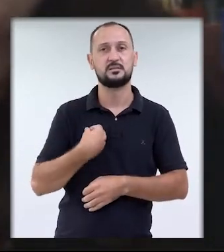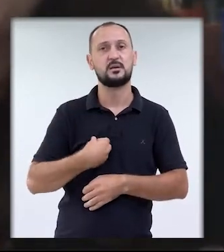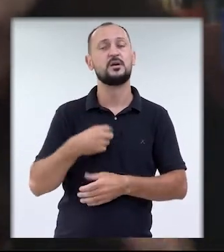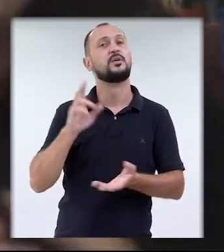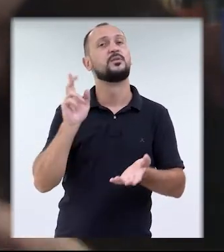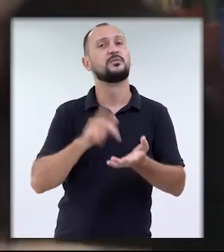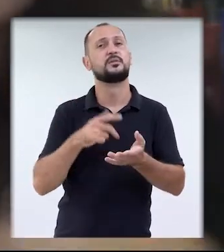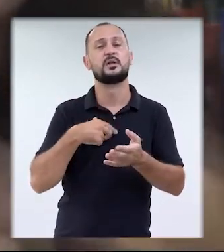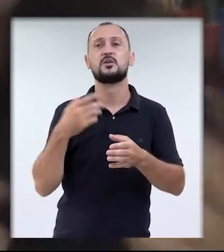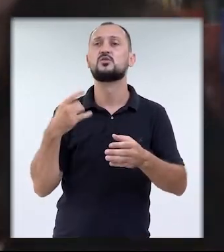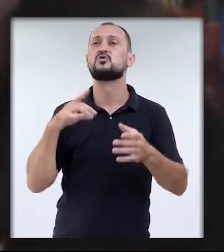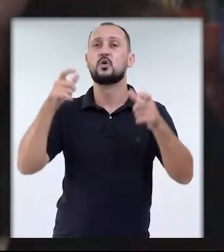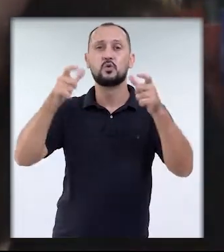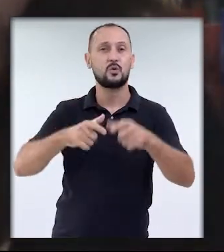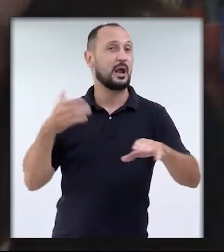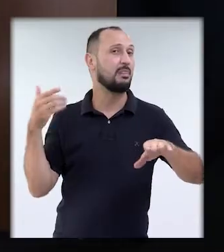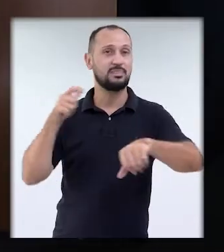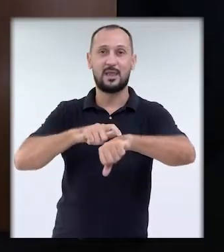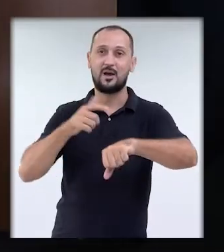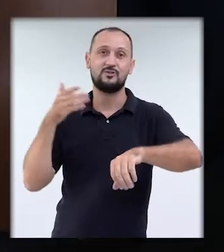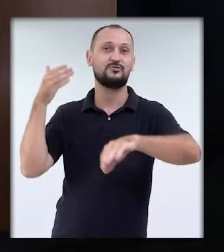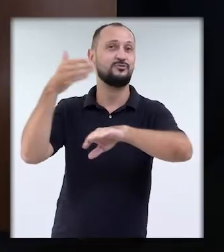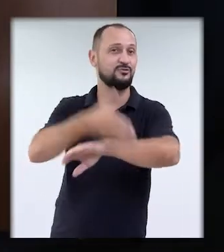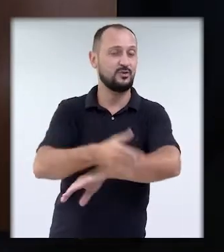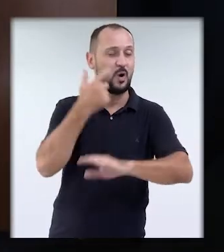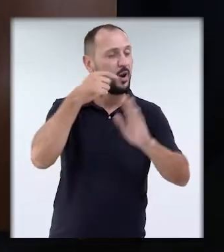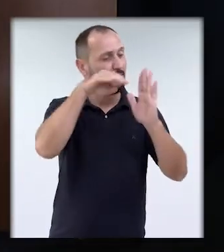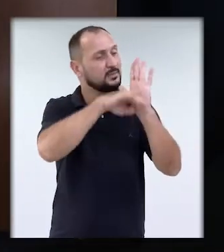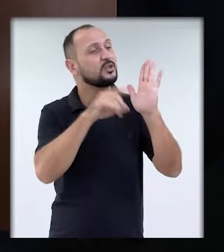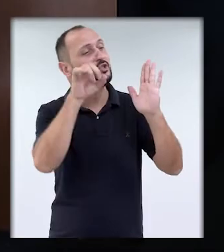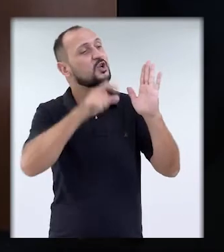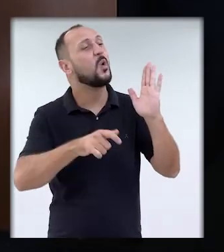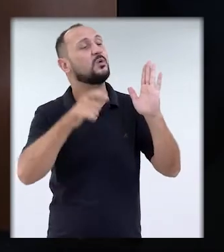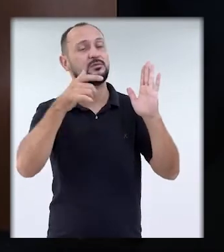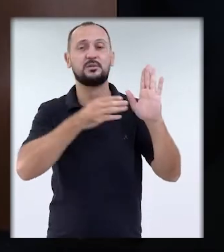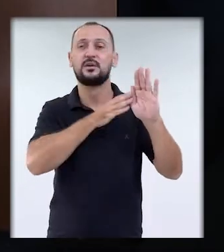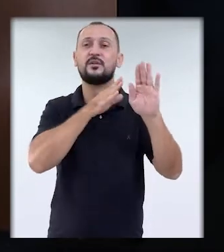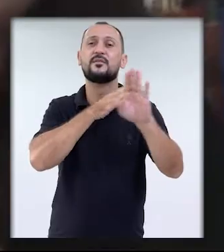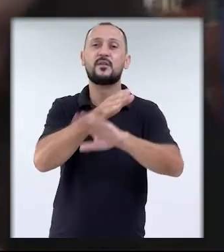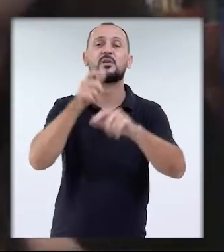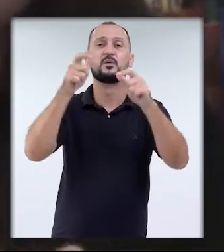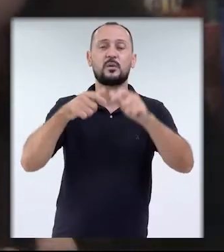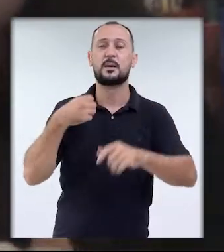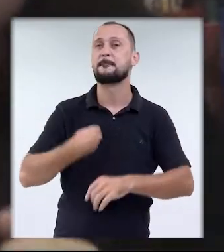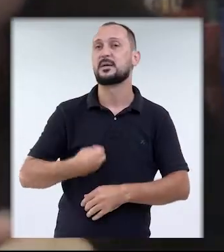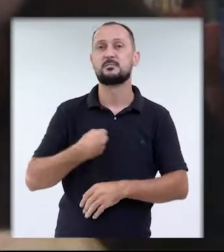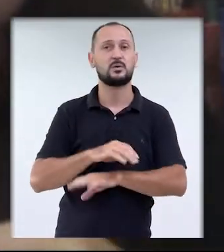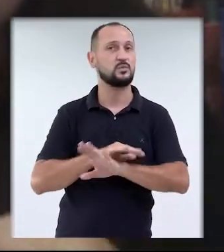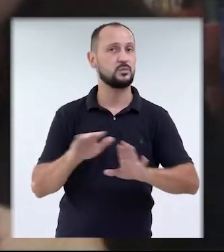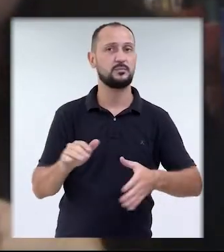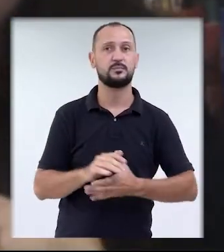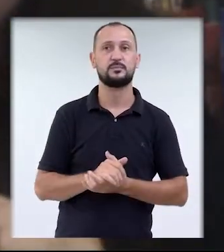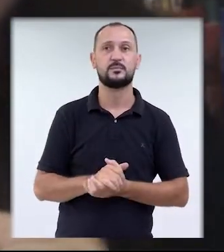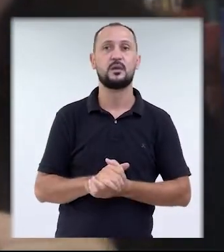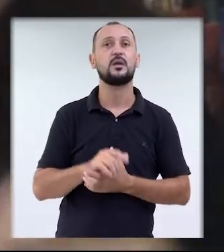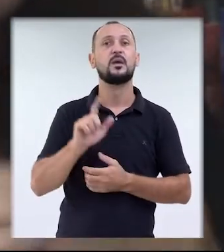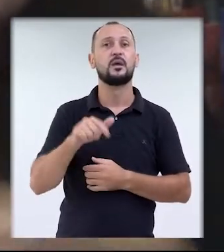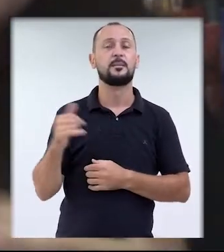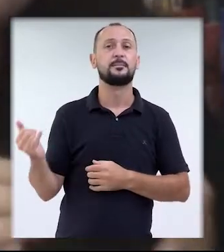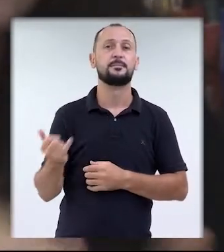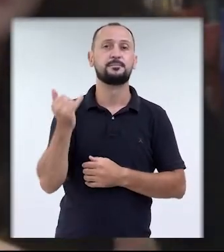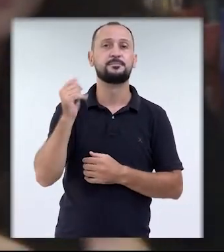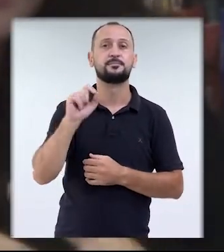presencial, aí realmente é só chegar no dia, né, ficar de olho na nossa programação e ir até o local e participar com a gente. E é